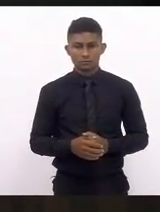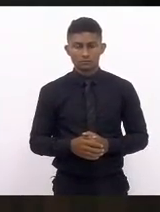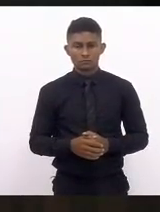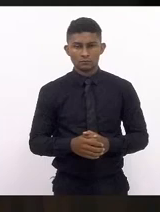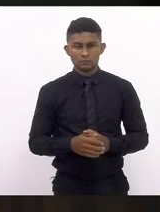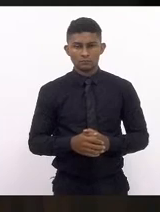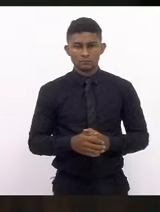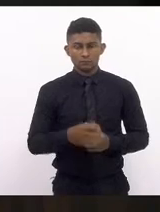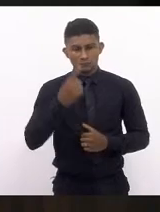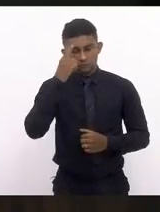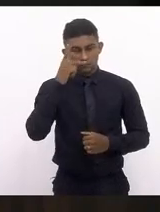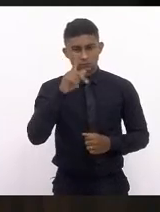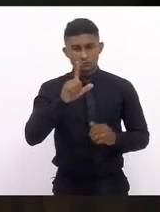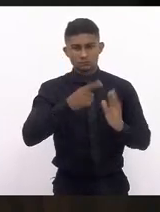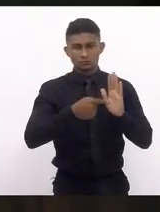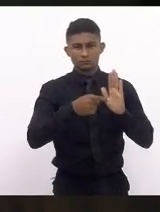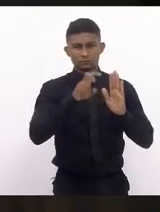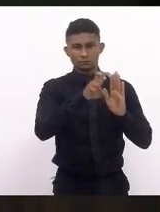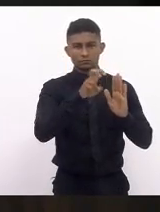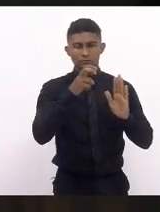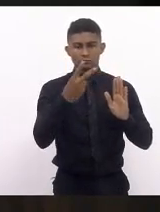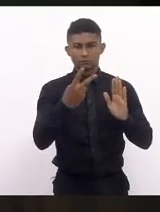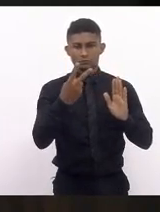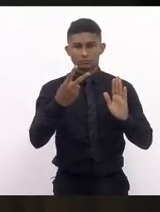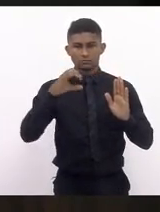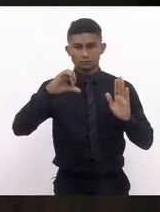e em relação ao PL 5229